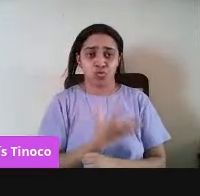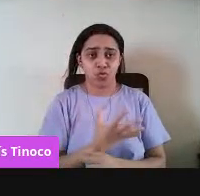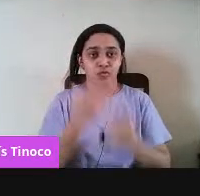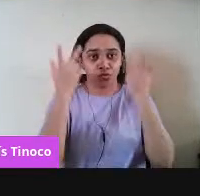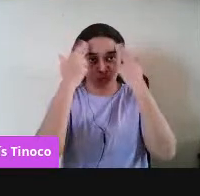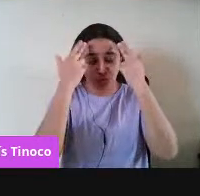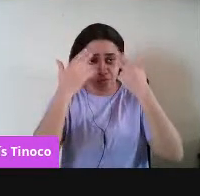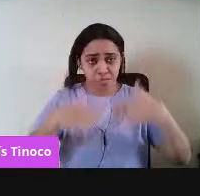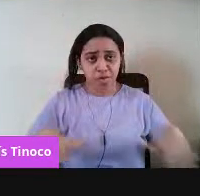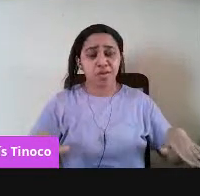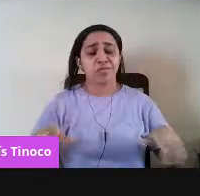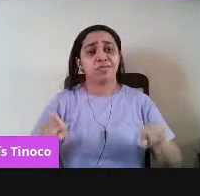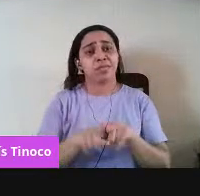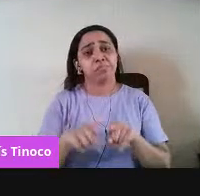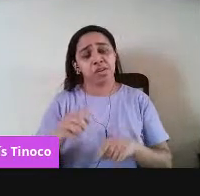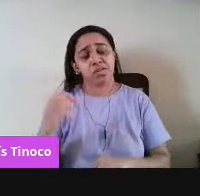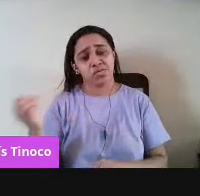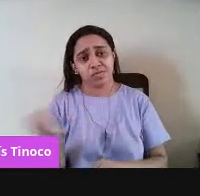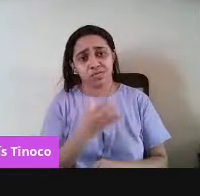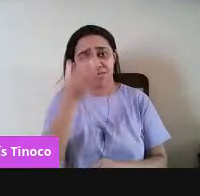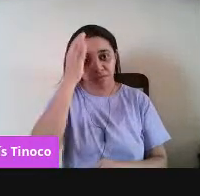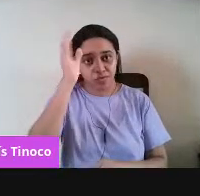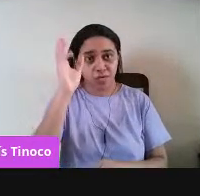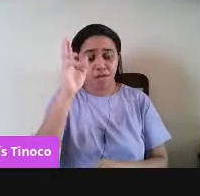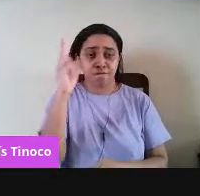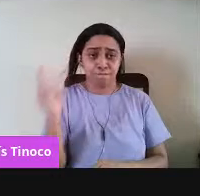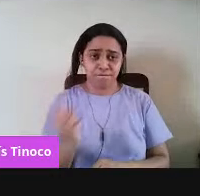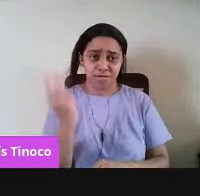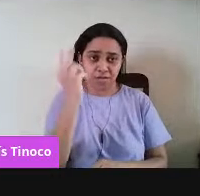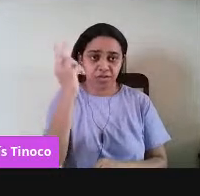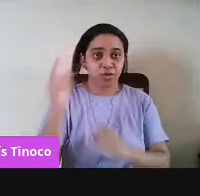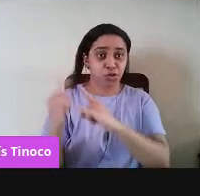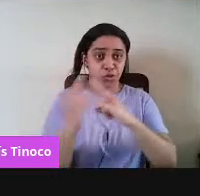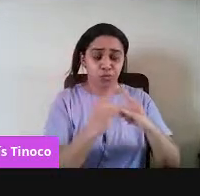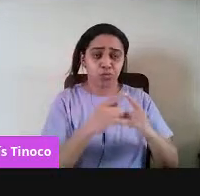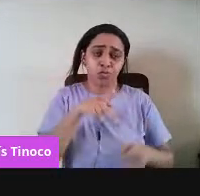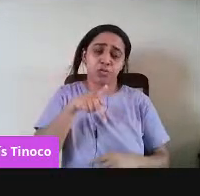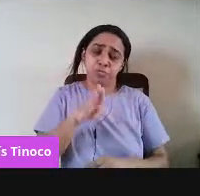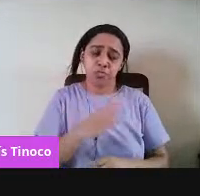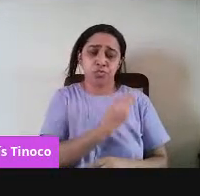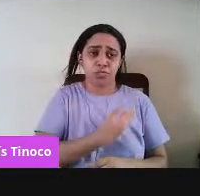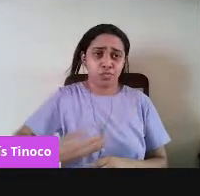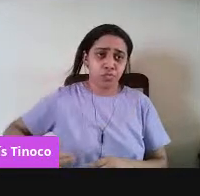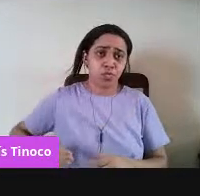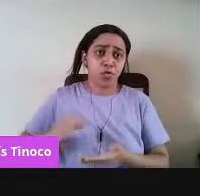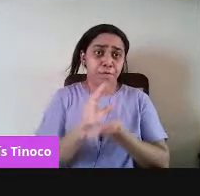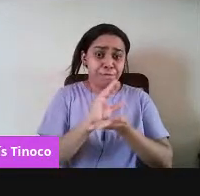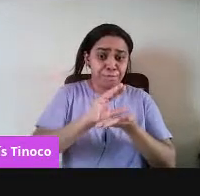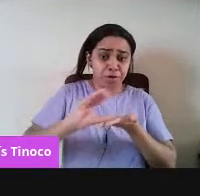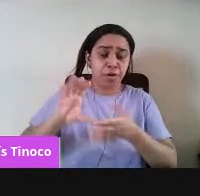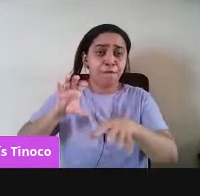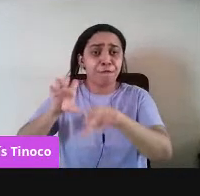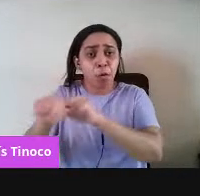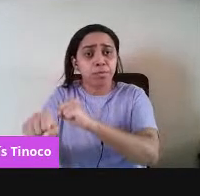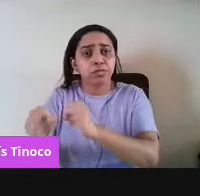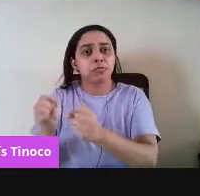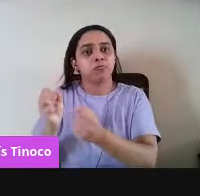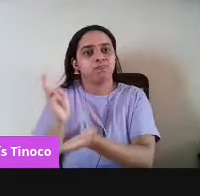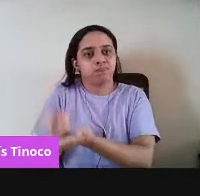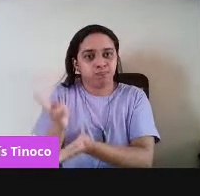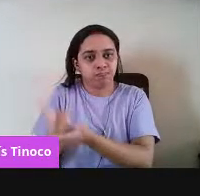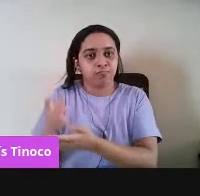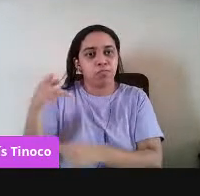de valorização das instituições públicas de ensino superior, a partir da qual o investimento na formação constante do